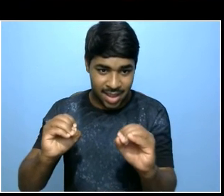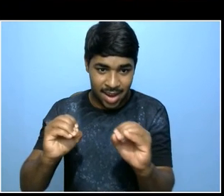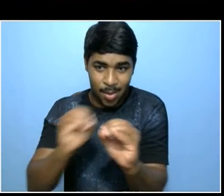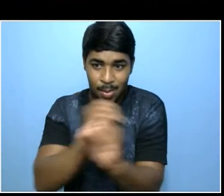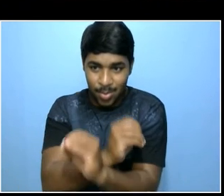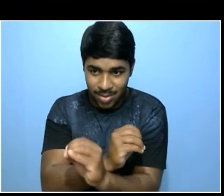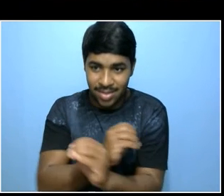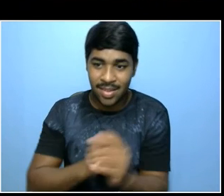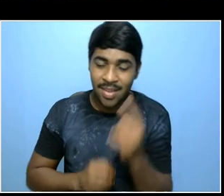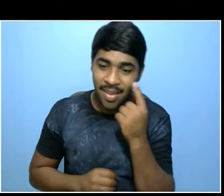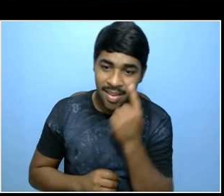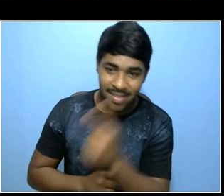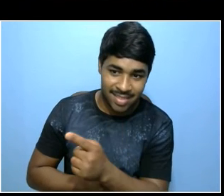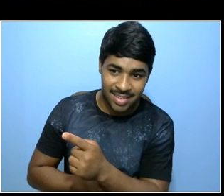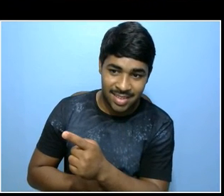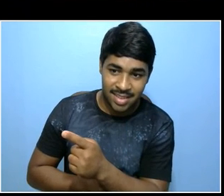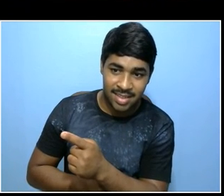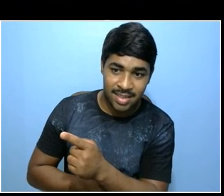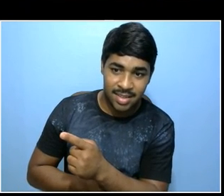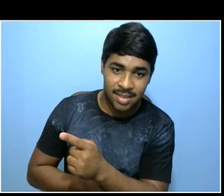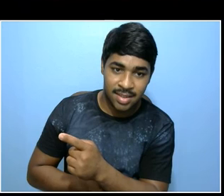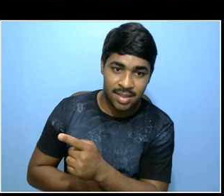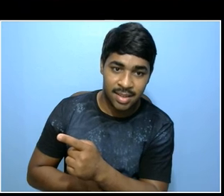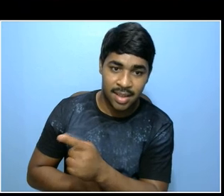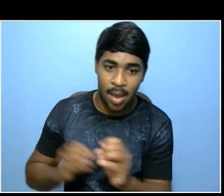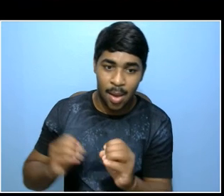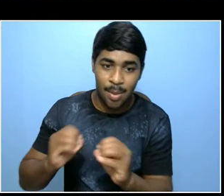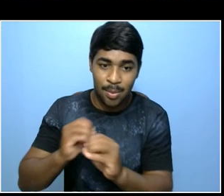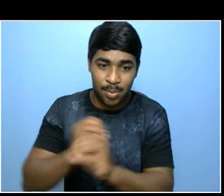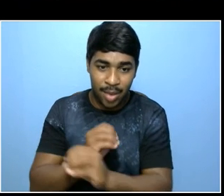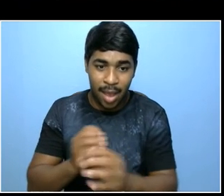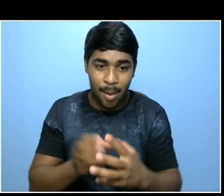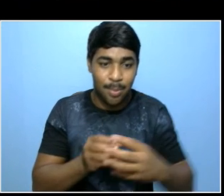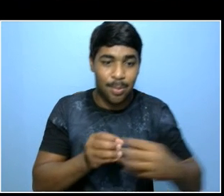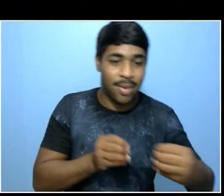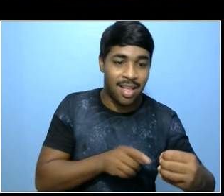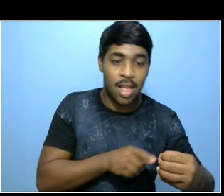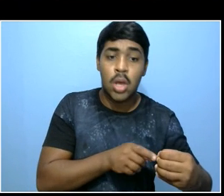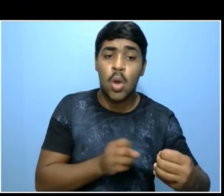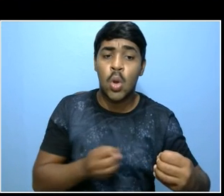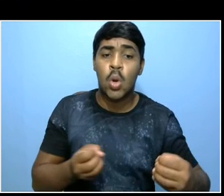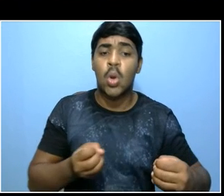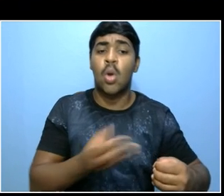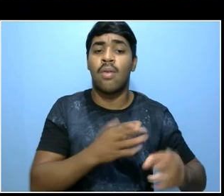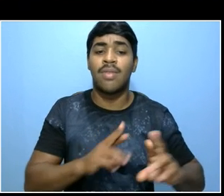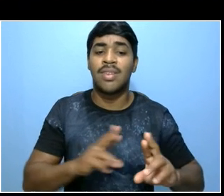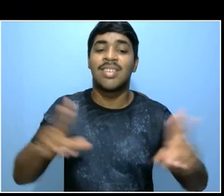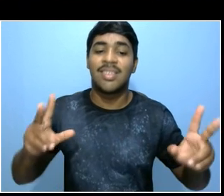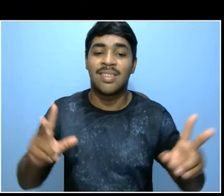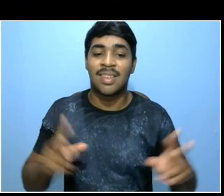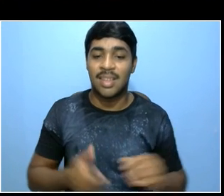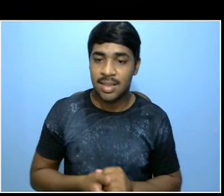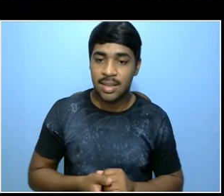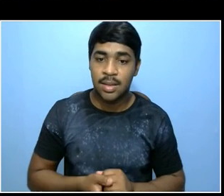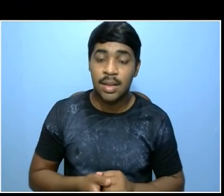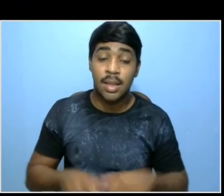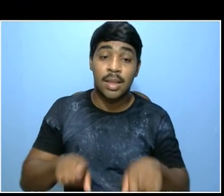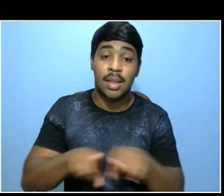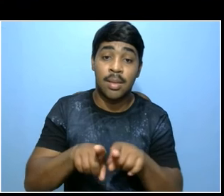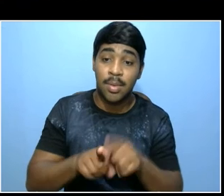gerar variabilidade genética, vai gerar bactérias diferentes uma da outra, tá? A conjugação, ela ocorre também